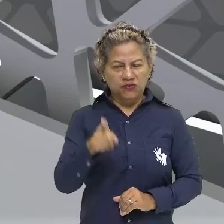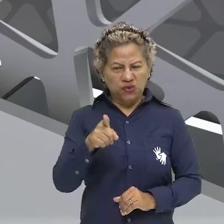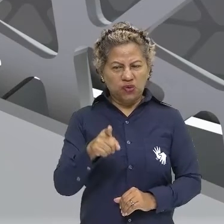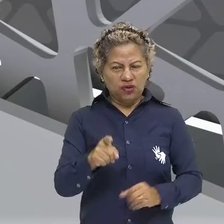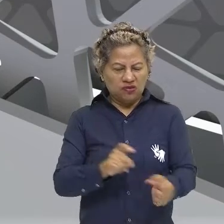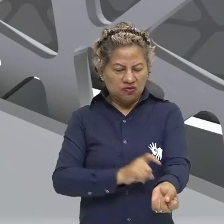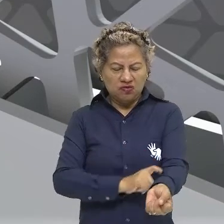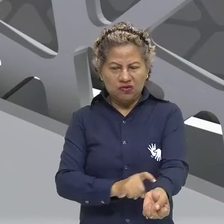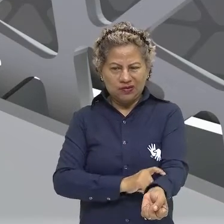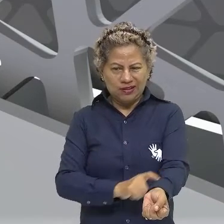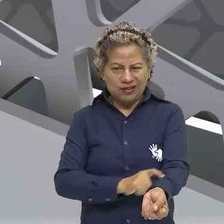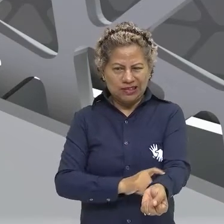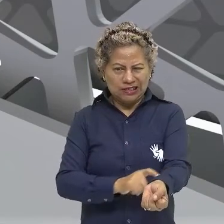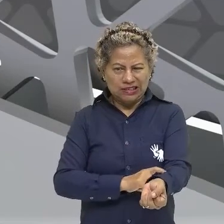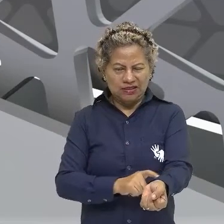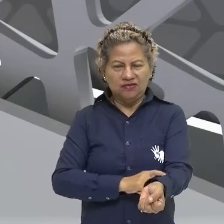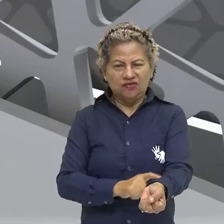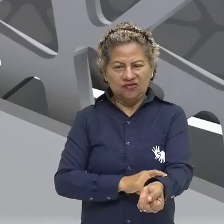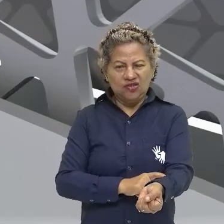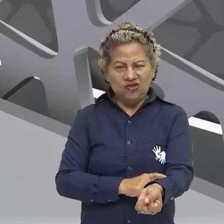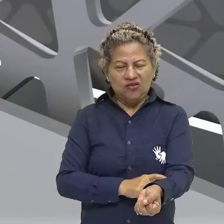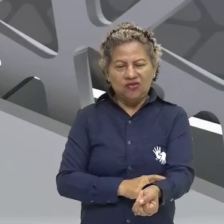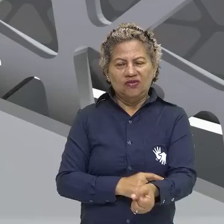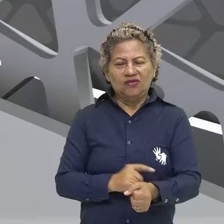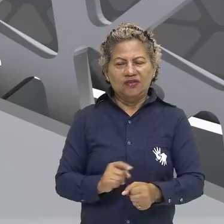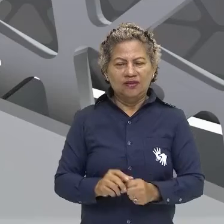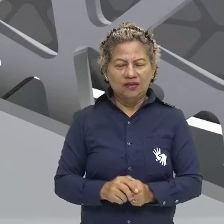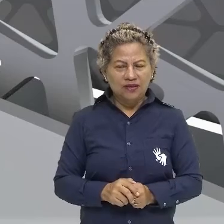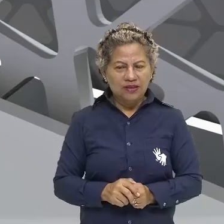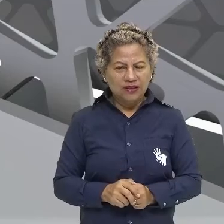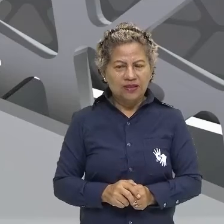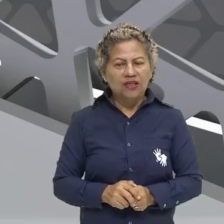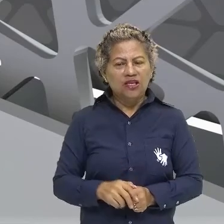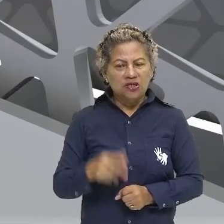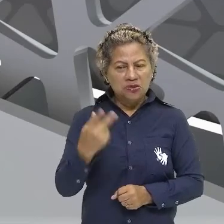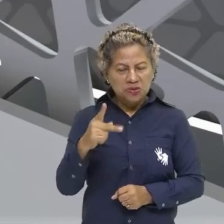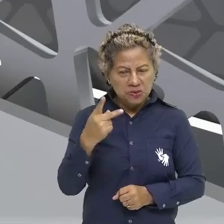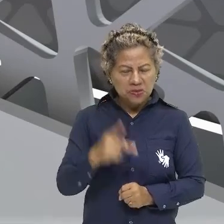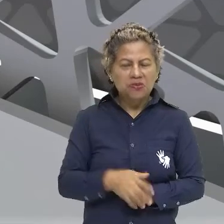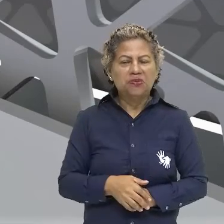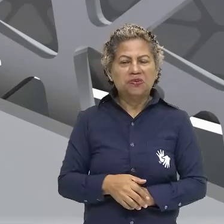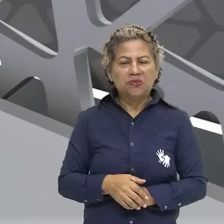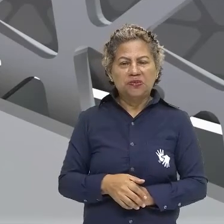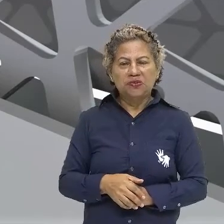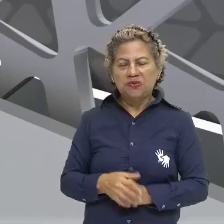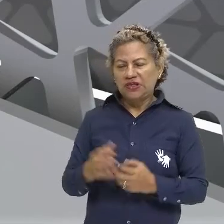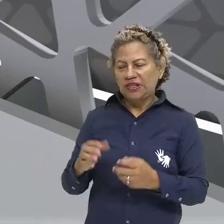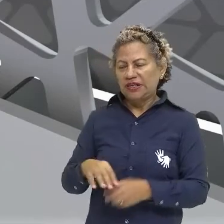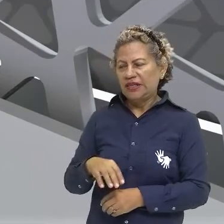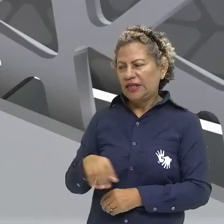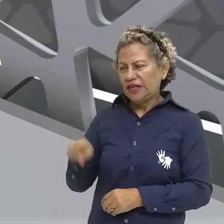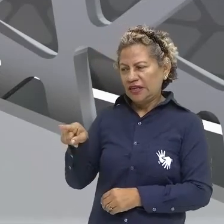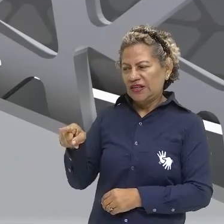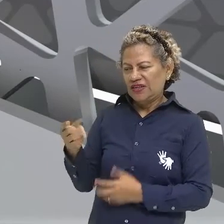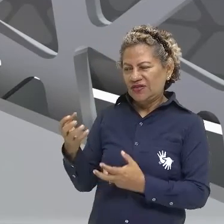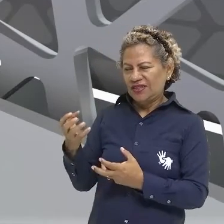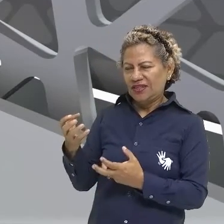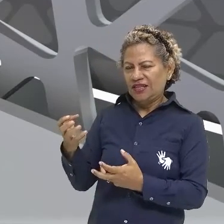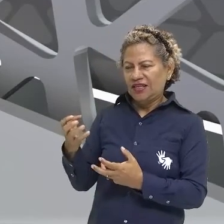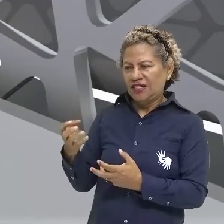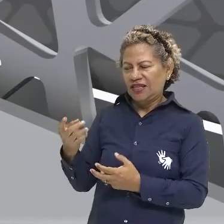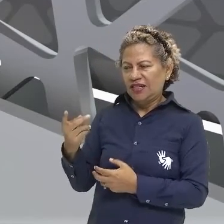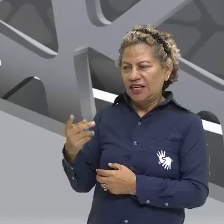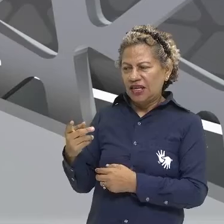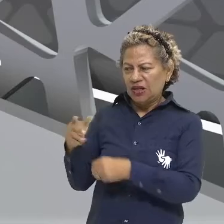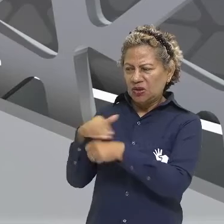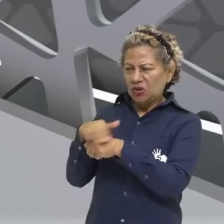nervoso, com raiva de alguma coisa, muito tenso, mesmo que você tente falar para alguma pessoa, mesmo que você tente